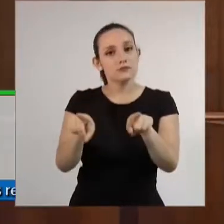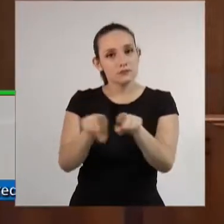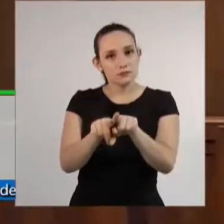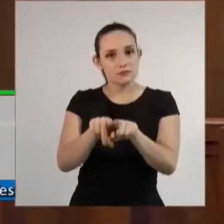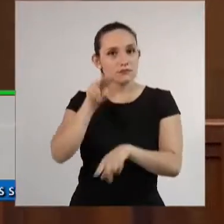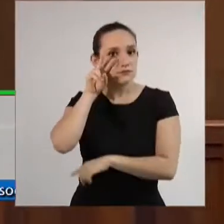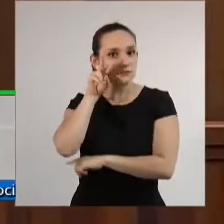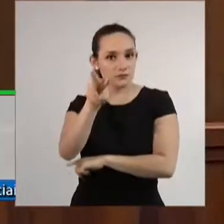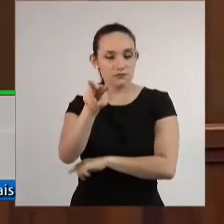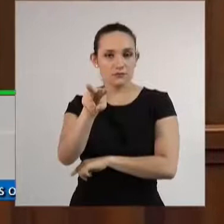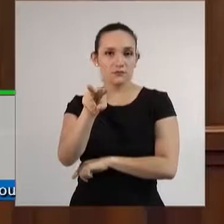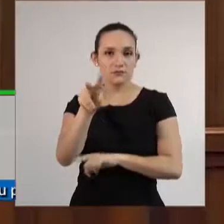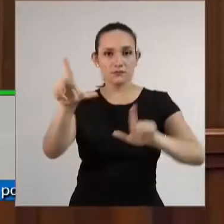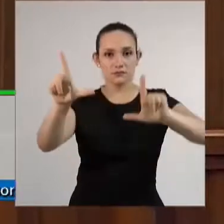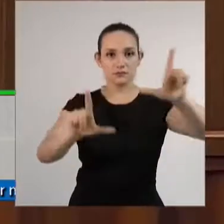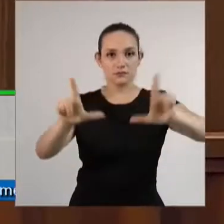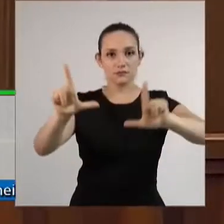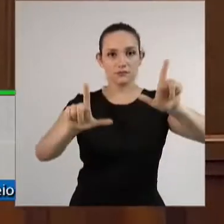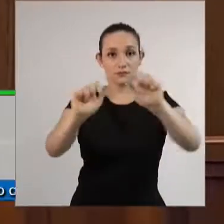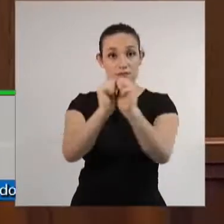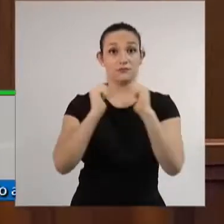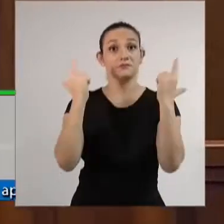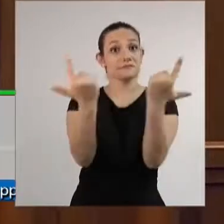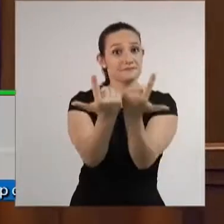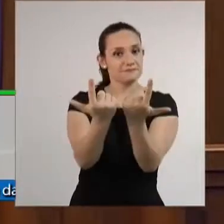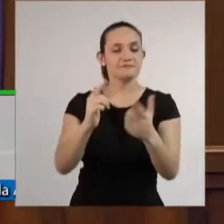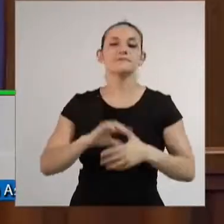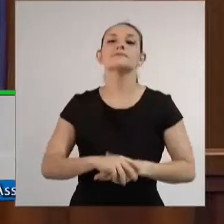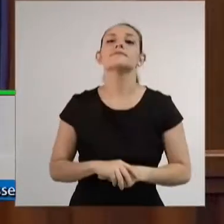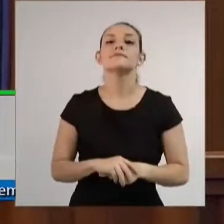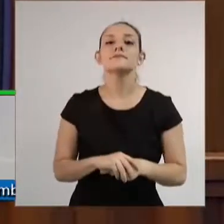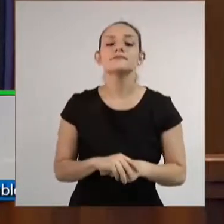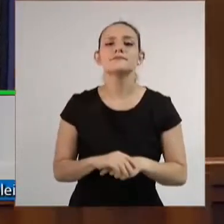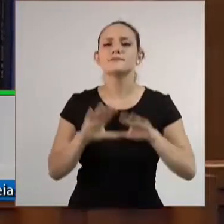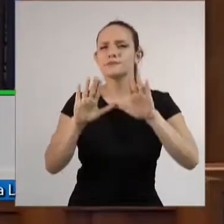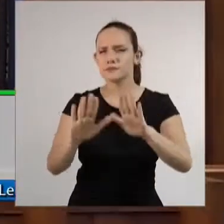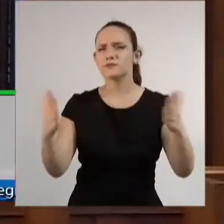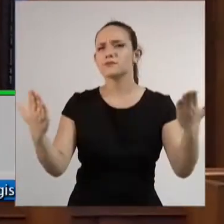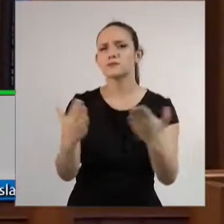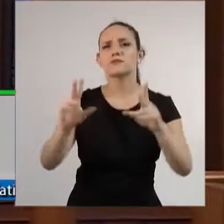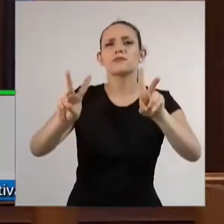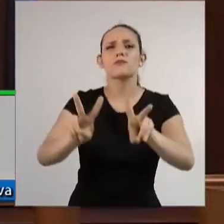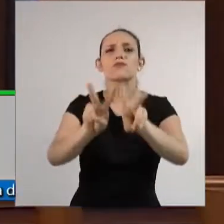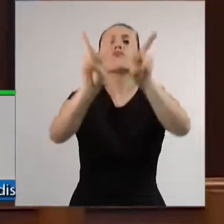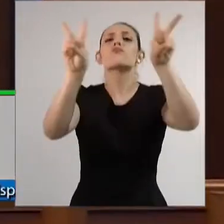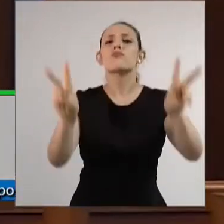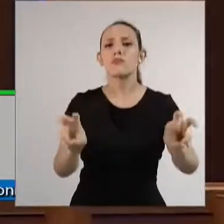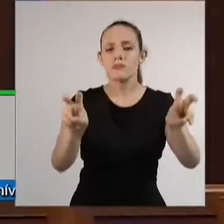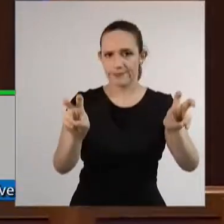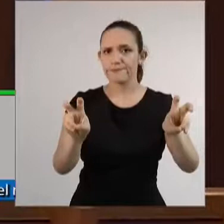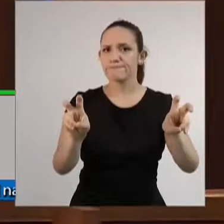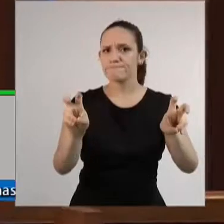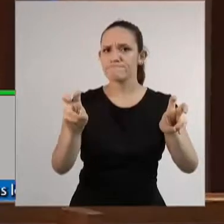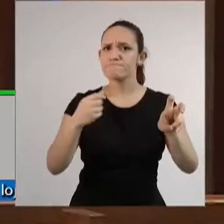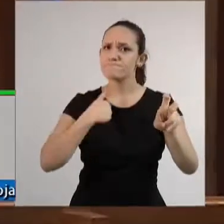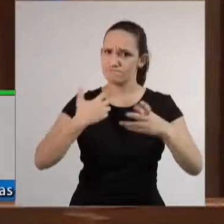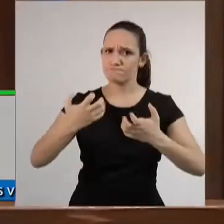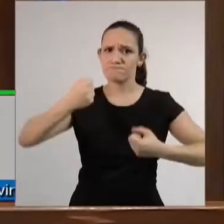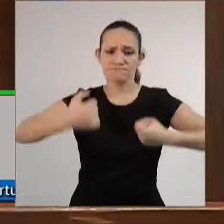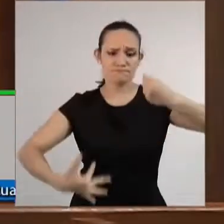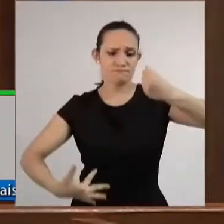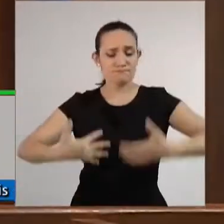pela TV Assembleia. O assunto que eu trago a